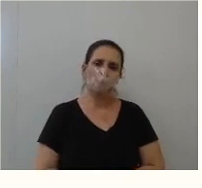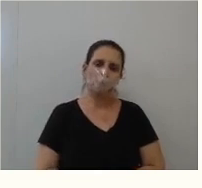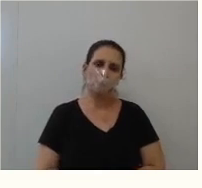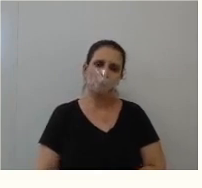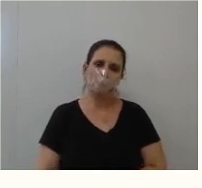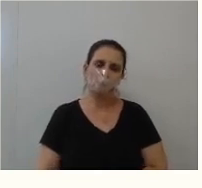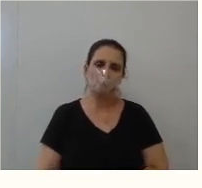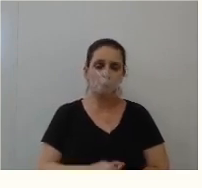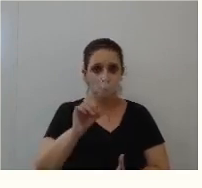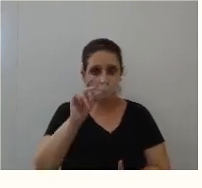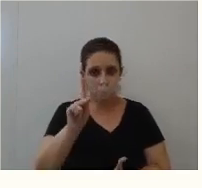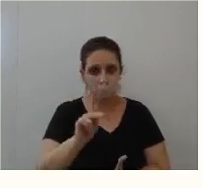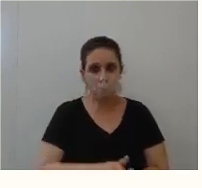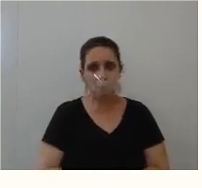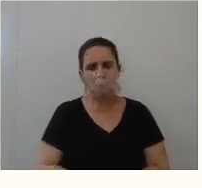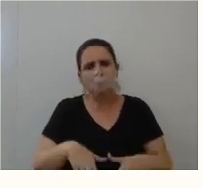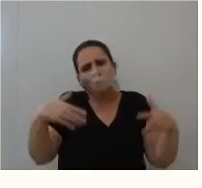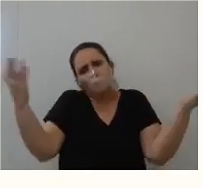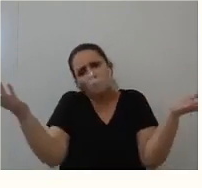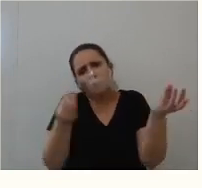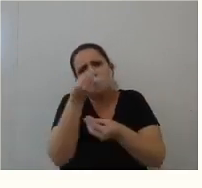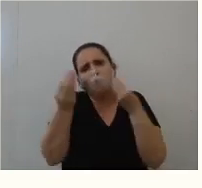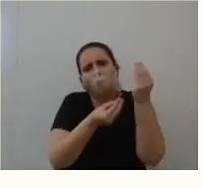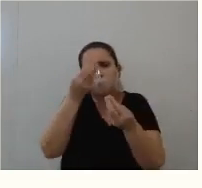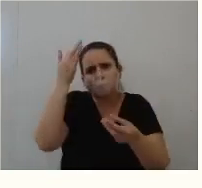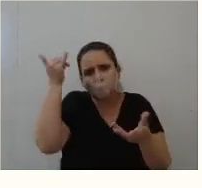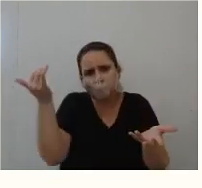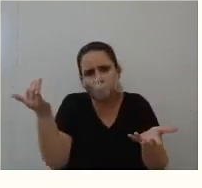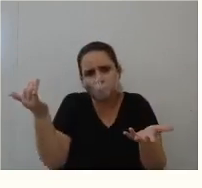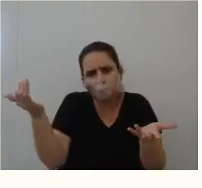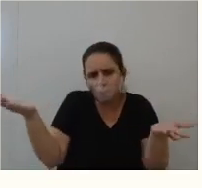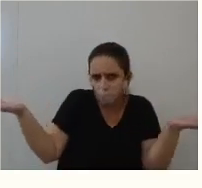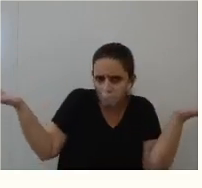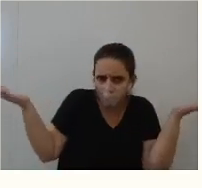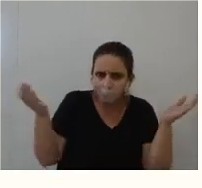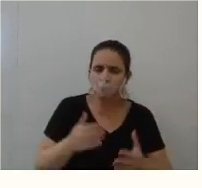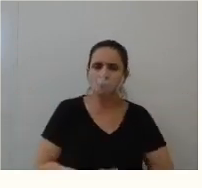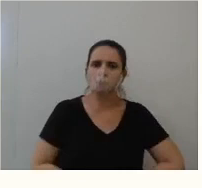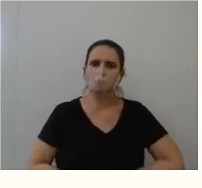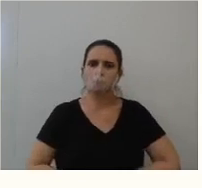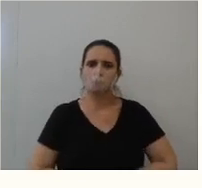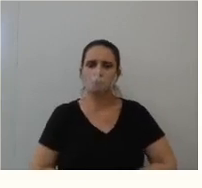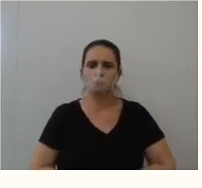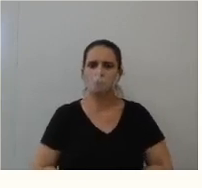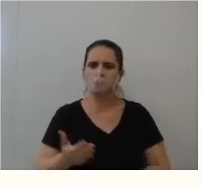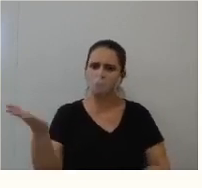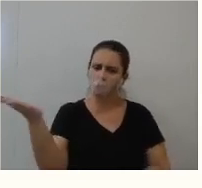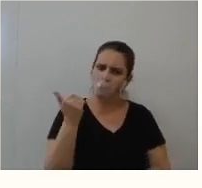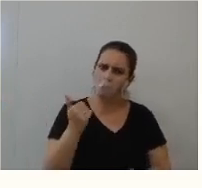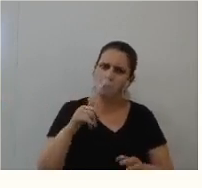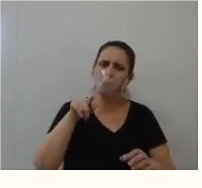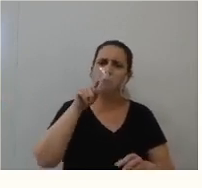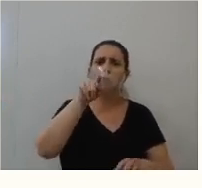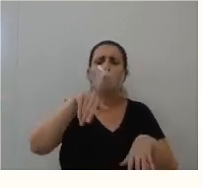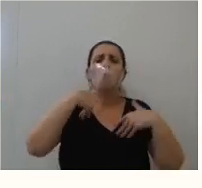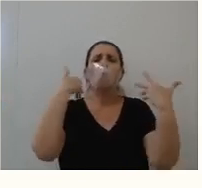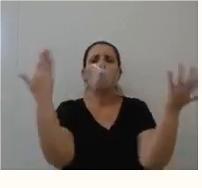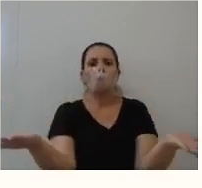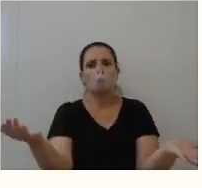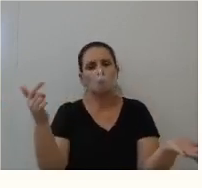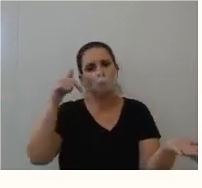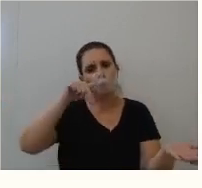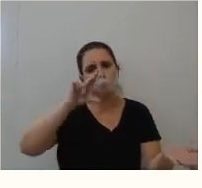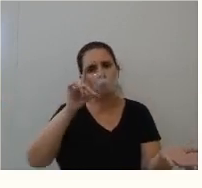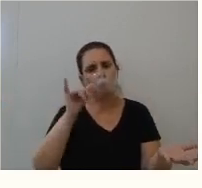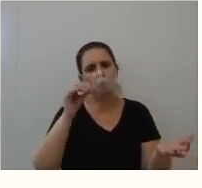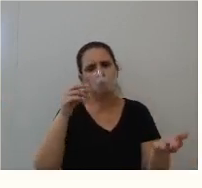exemplos, ok? E aí, Luiz, como é que eu vou saber? Interpretação, é o sentido. Ó, venha quando você